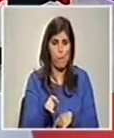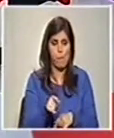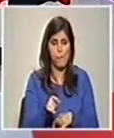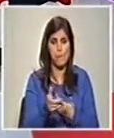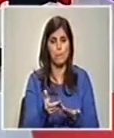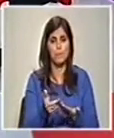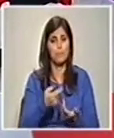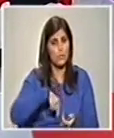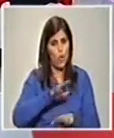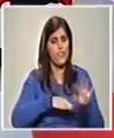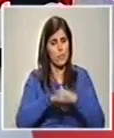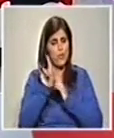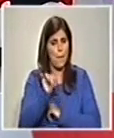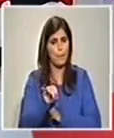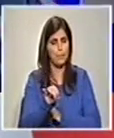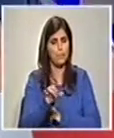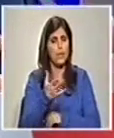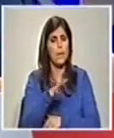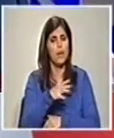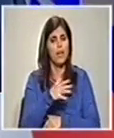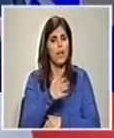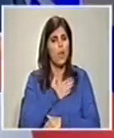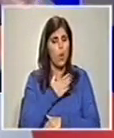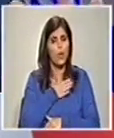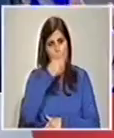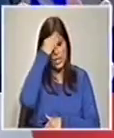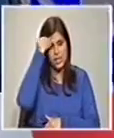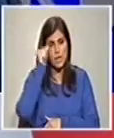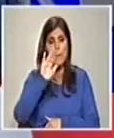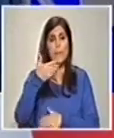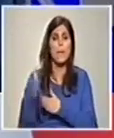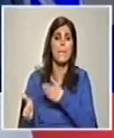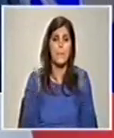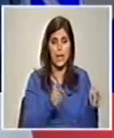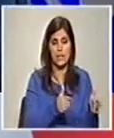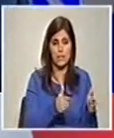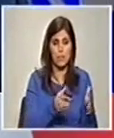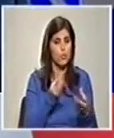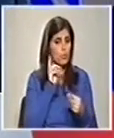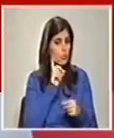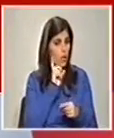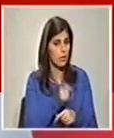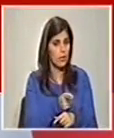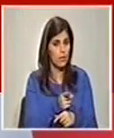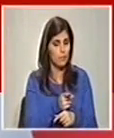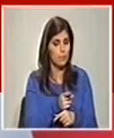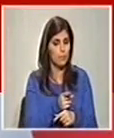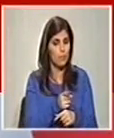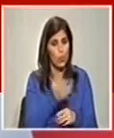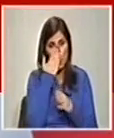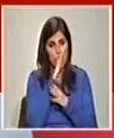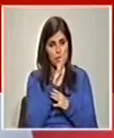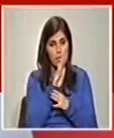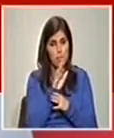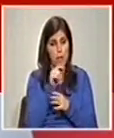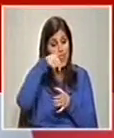que nós também fazemos. Mas não queremos esquecer a primeira parte. Eu acho muito importante dizer isto. Bom, aliás, o exemplo, em princípio, deve ser dado sempre para dentro, não é? Tem que